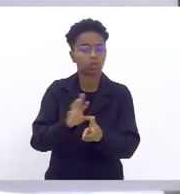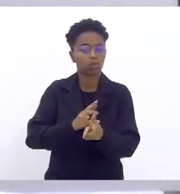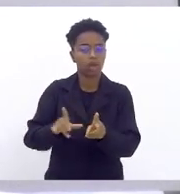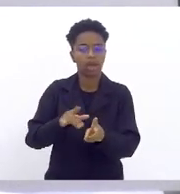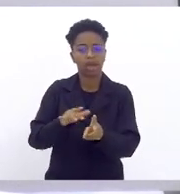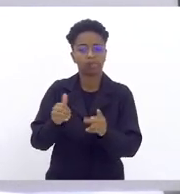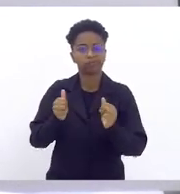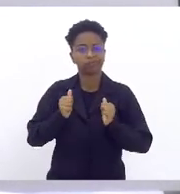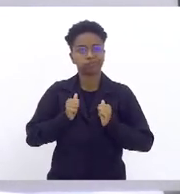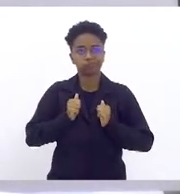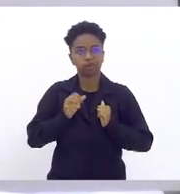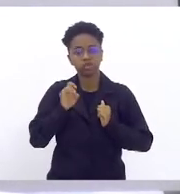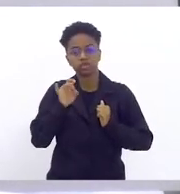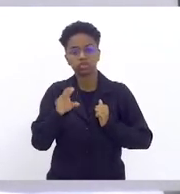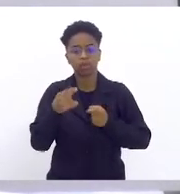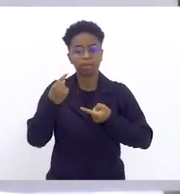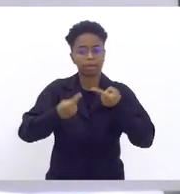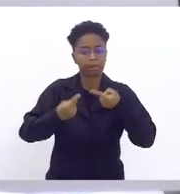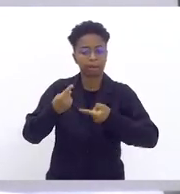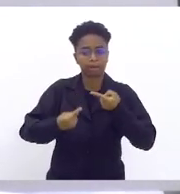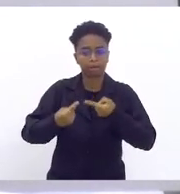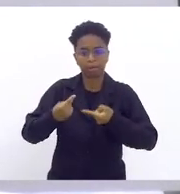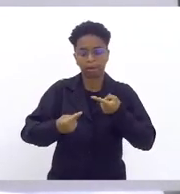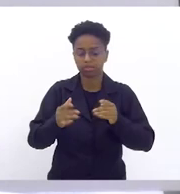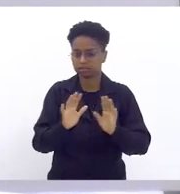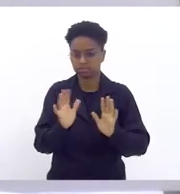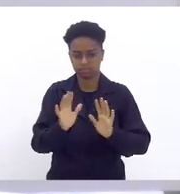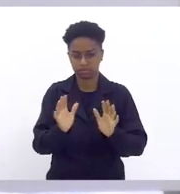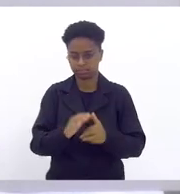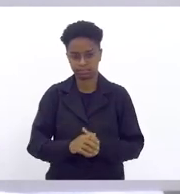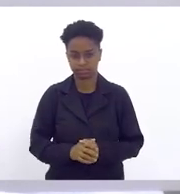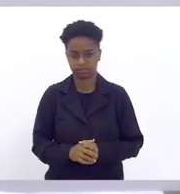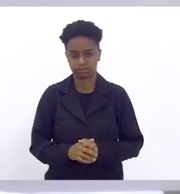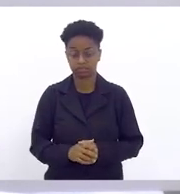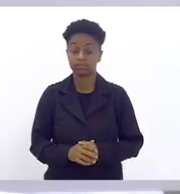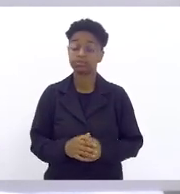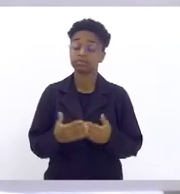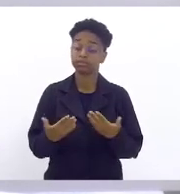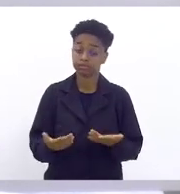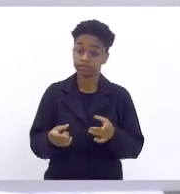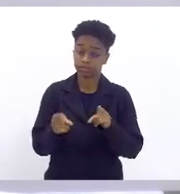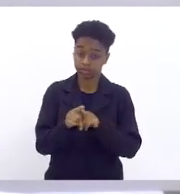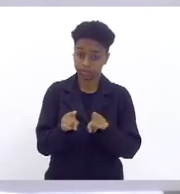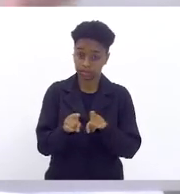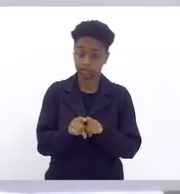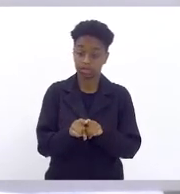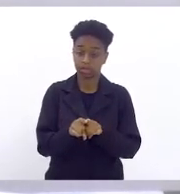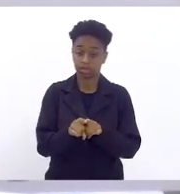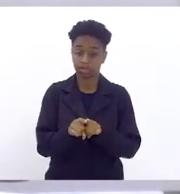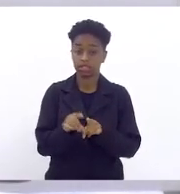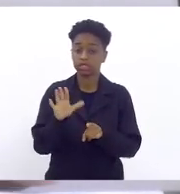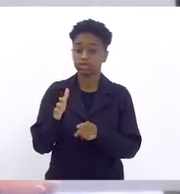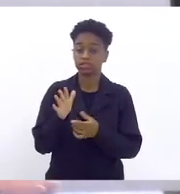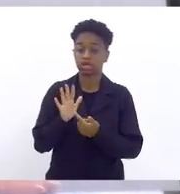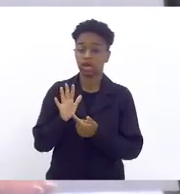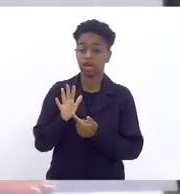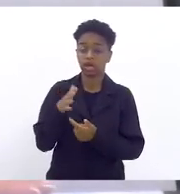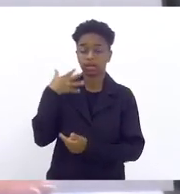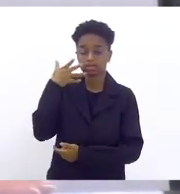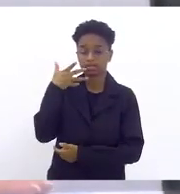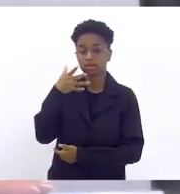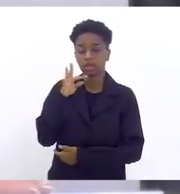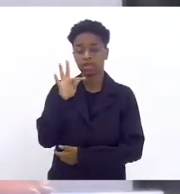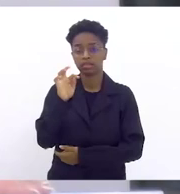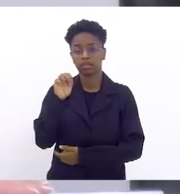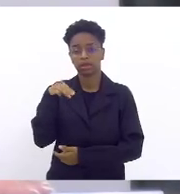fiquemos apenas nos debates Na audiência pública e também não é aquilo que foi colocado pelo Ministro